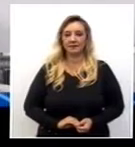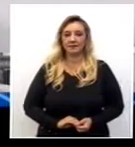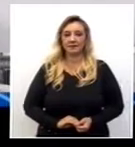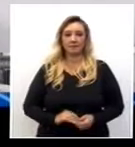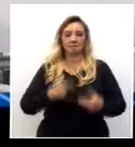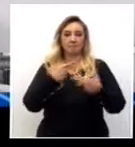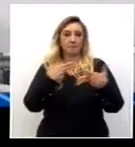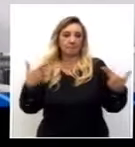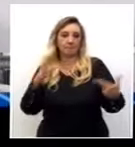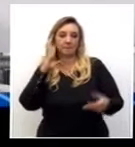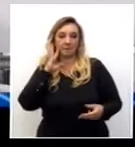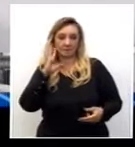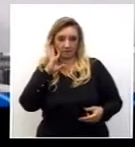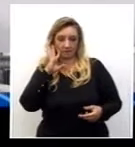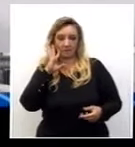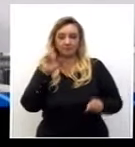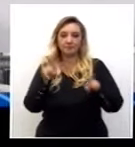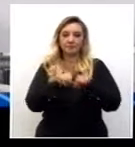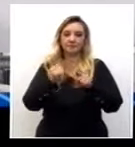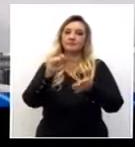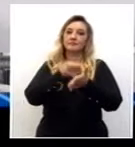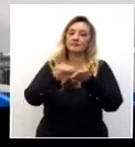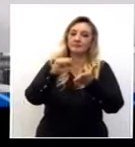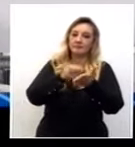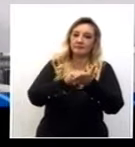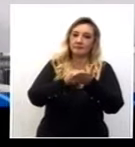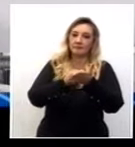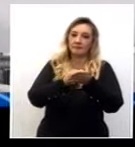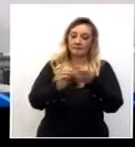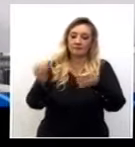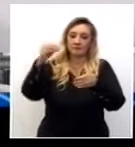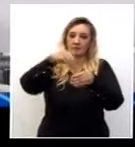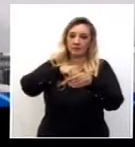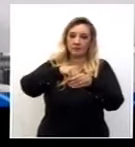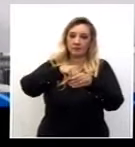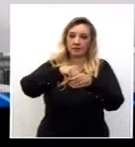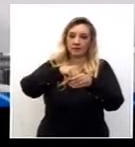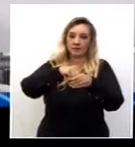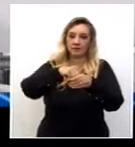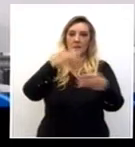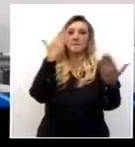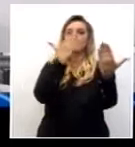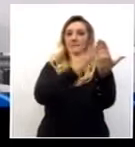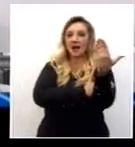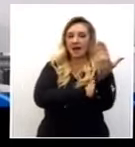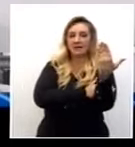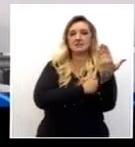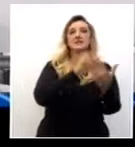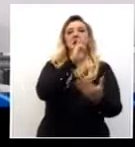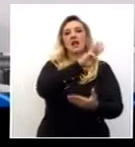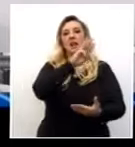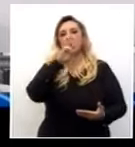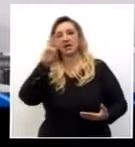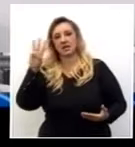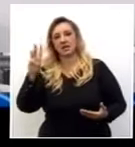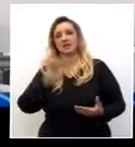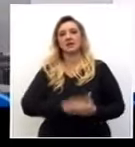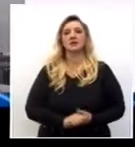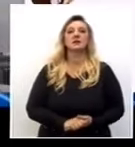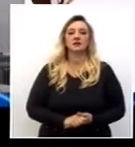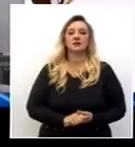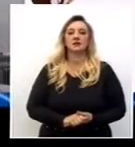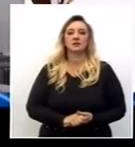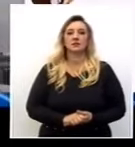Outra coisa legal é que além de escrever, eu também posso inserir arquivos, eu posso inserir links, né? Então eu vou vir aqui para carregar